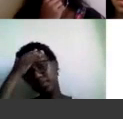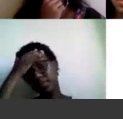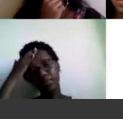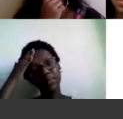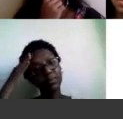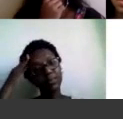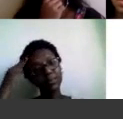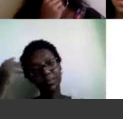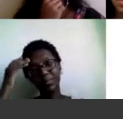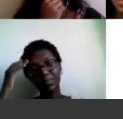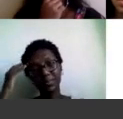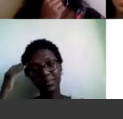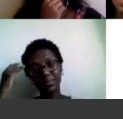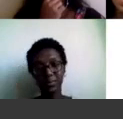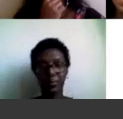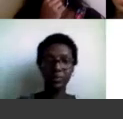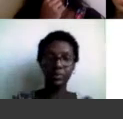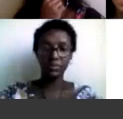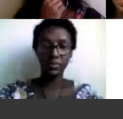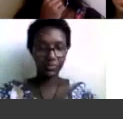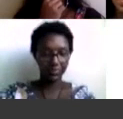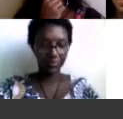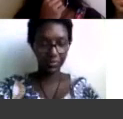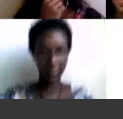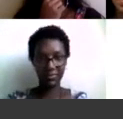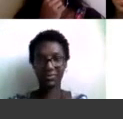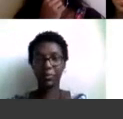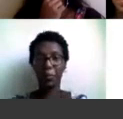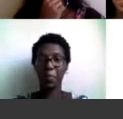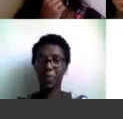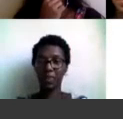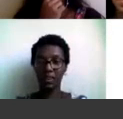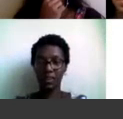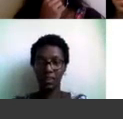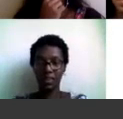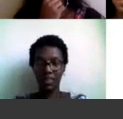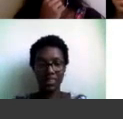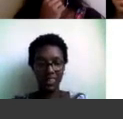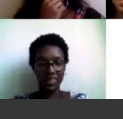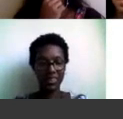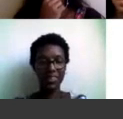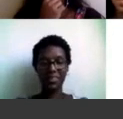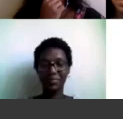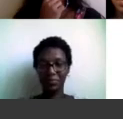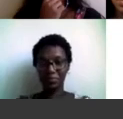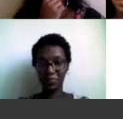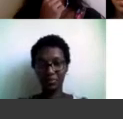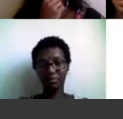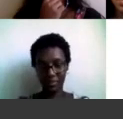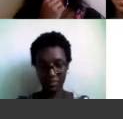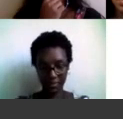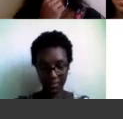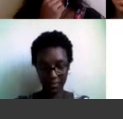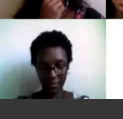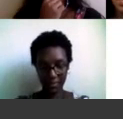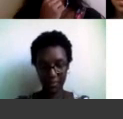realidade do ensino que nós nos deparamos foi a realidade do ensino através da TV escola, que impactou no